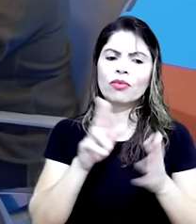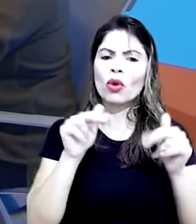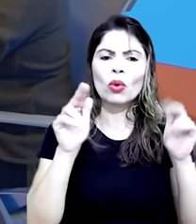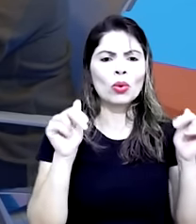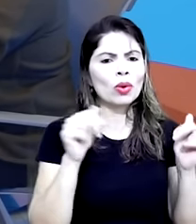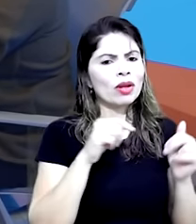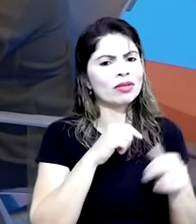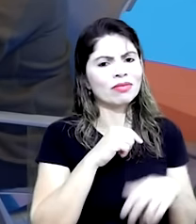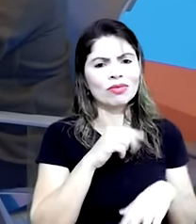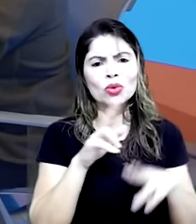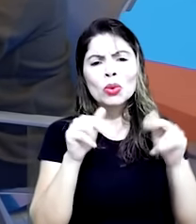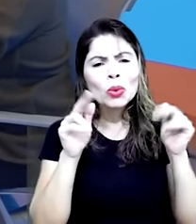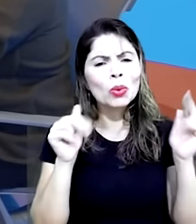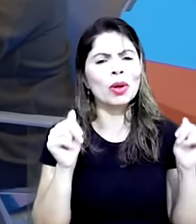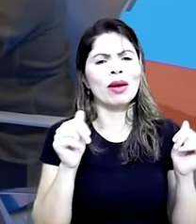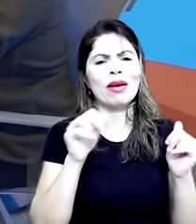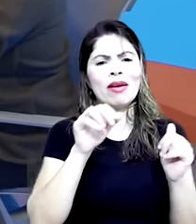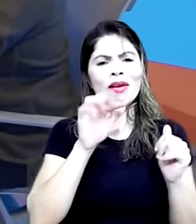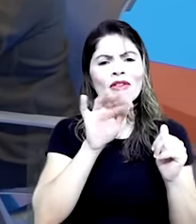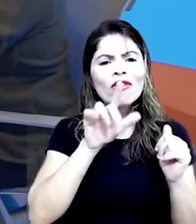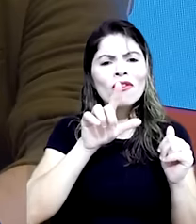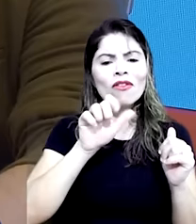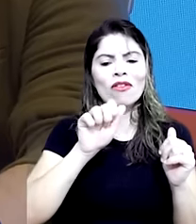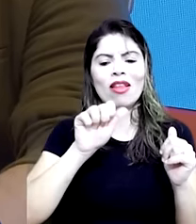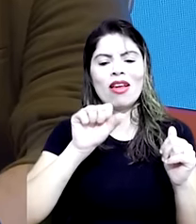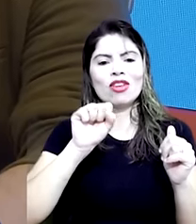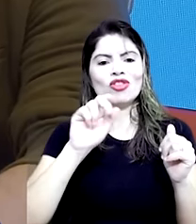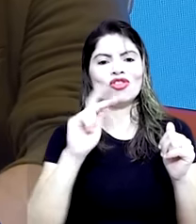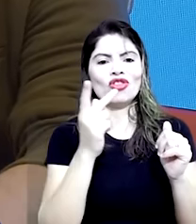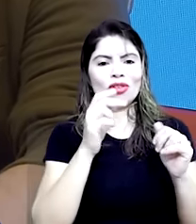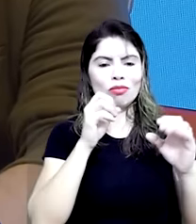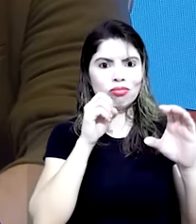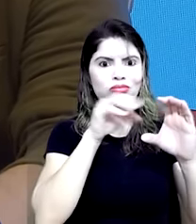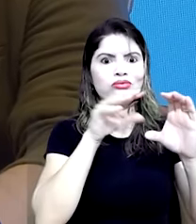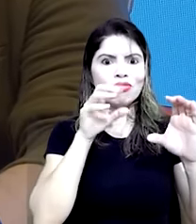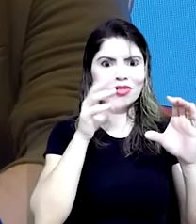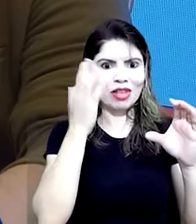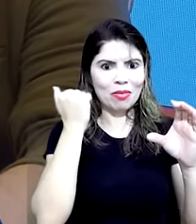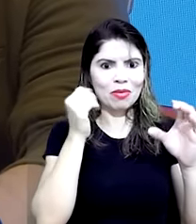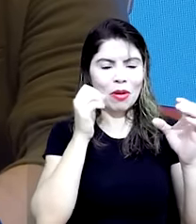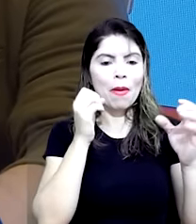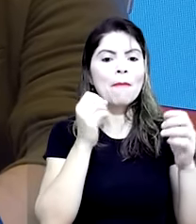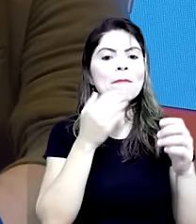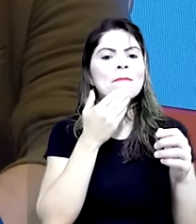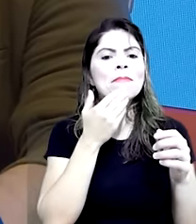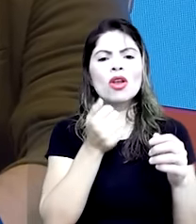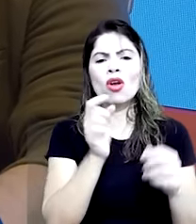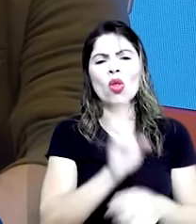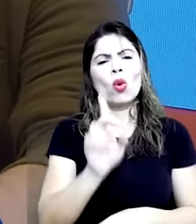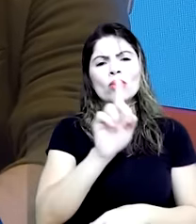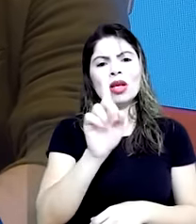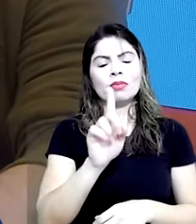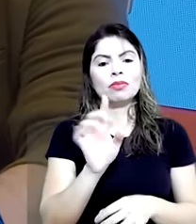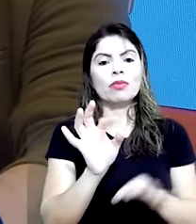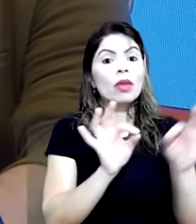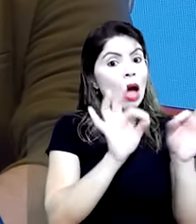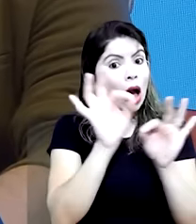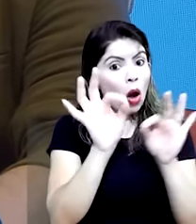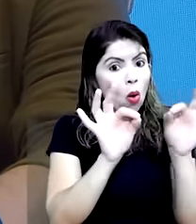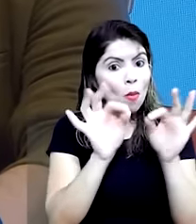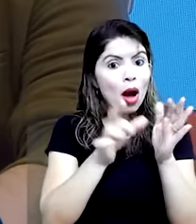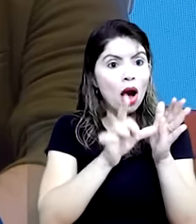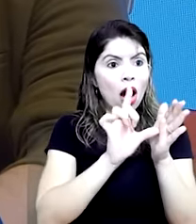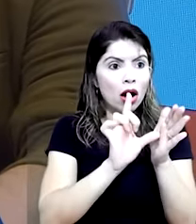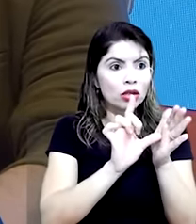usar o Flash então tipo assim e outra coisa que também que é importante né então você tem que sempre arrumar antes né Não adianta depois que você bater a foto achar